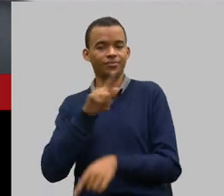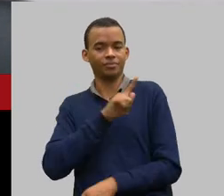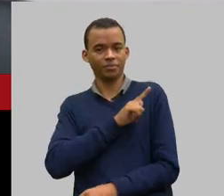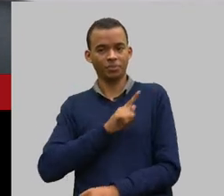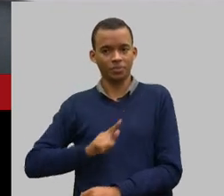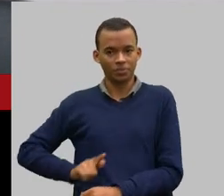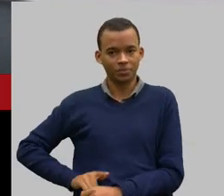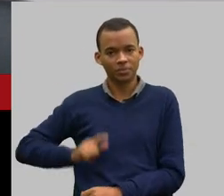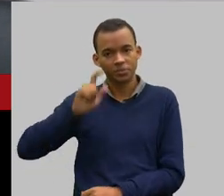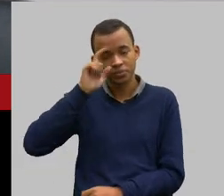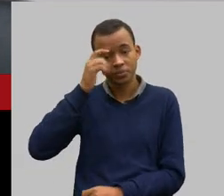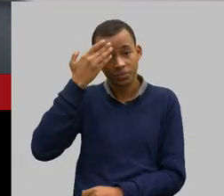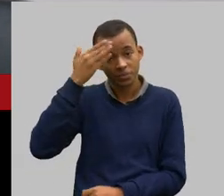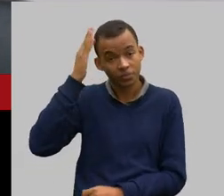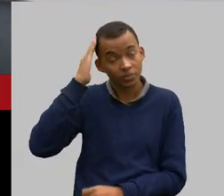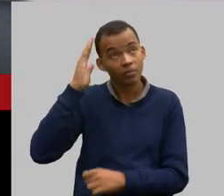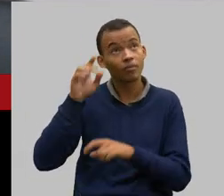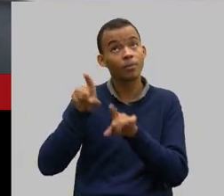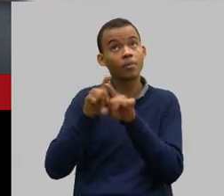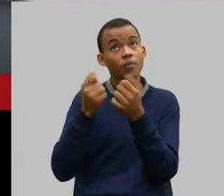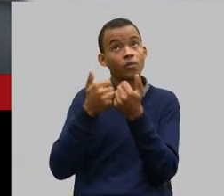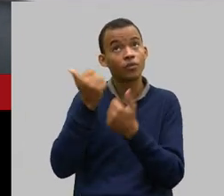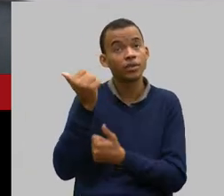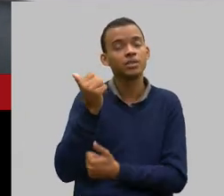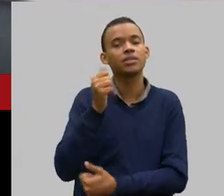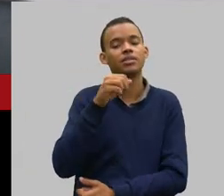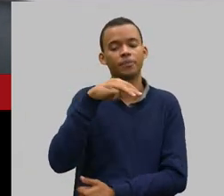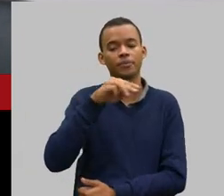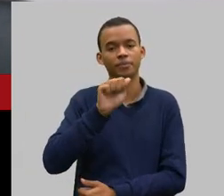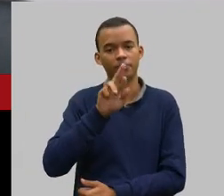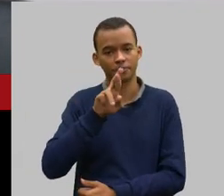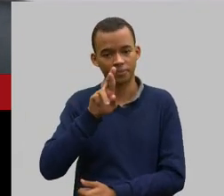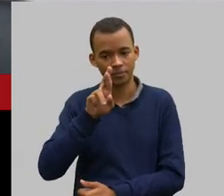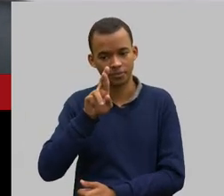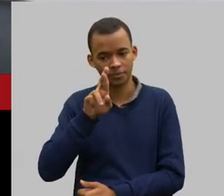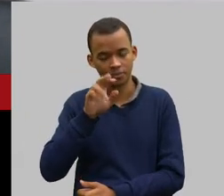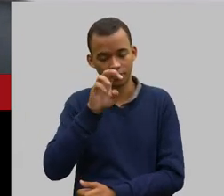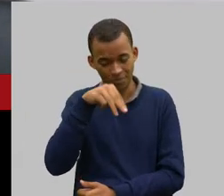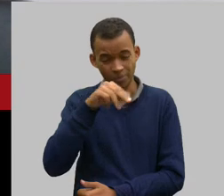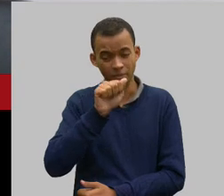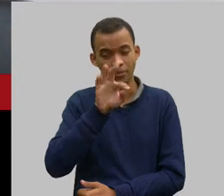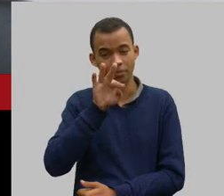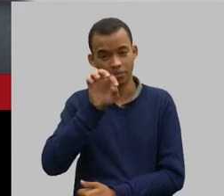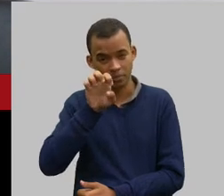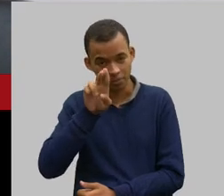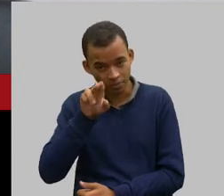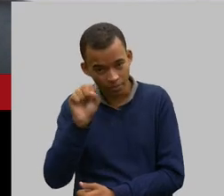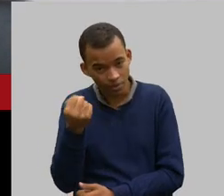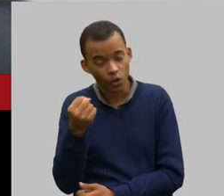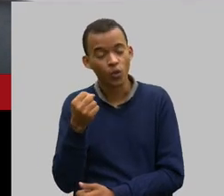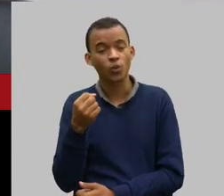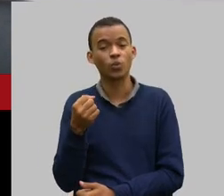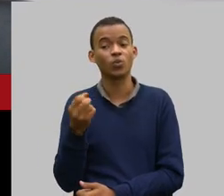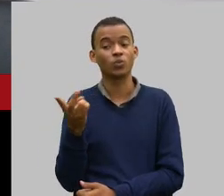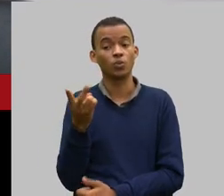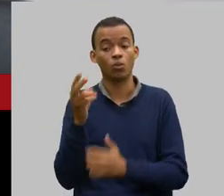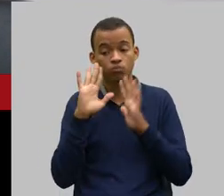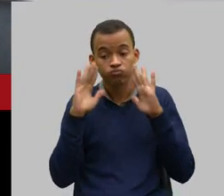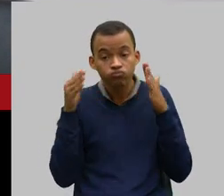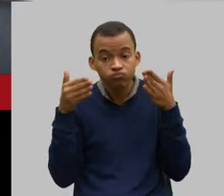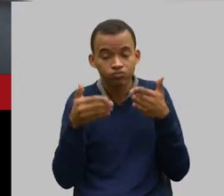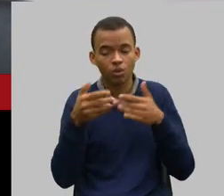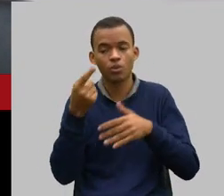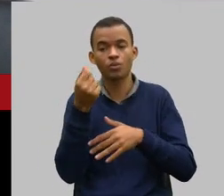vice-governador Mateus que tem empenhado em trazer esses investimentos para Minas Gerais nosso objetivo final